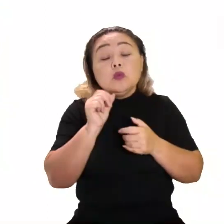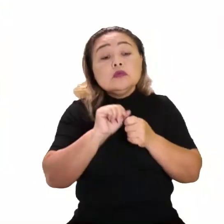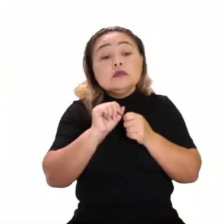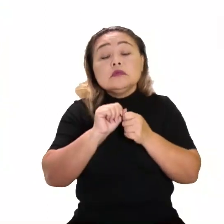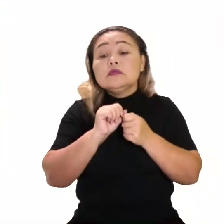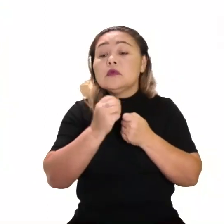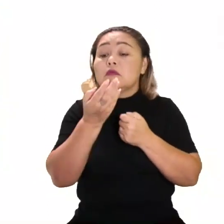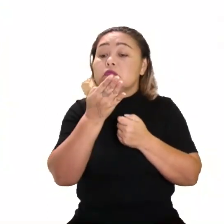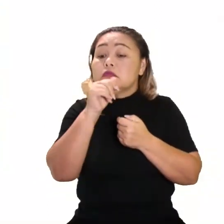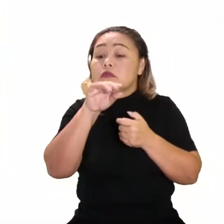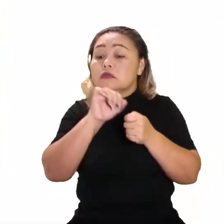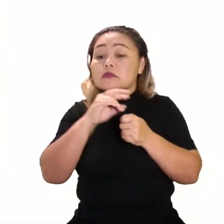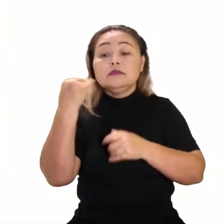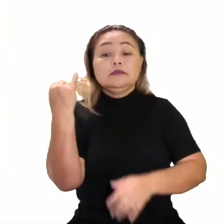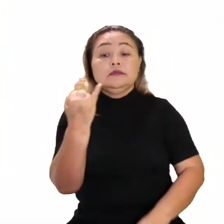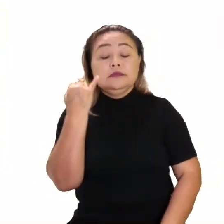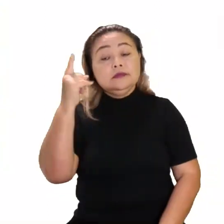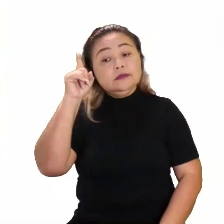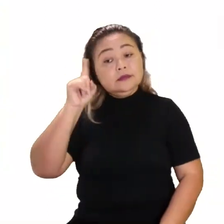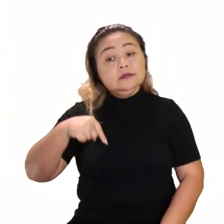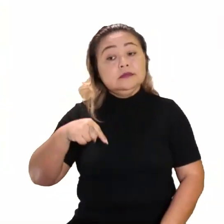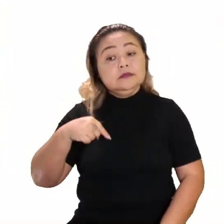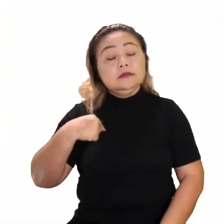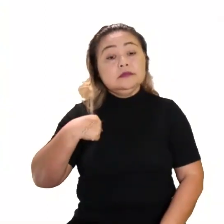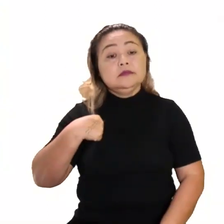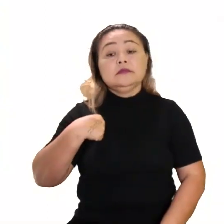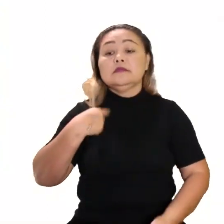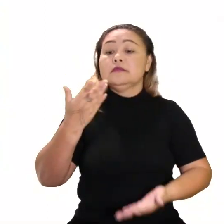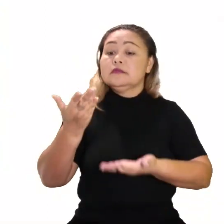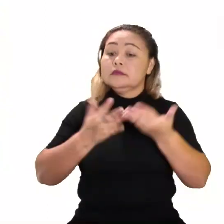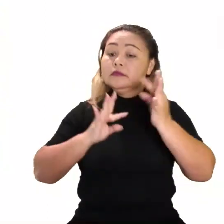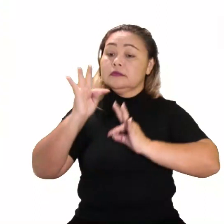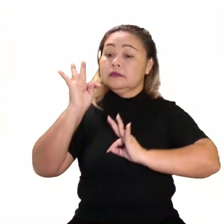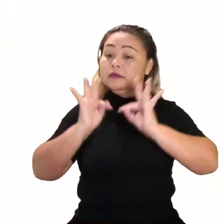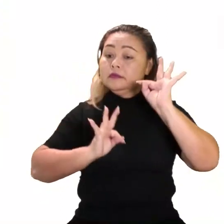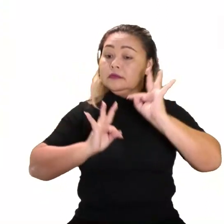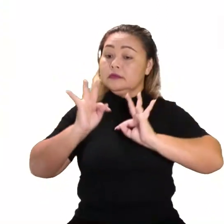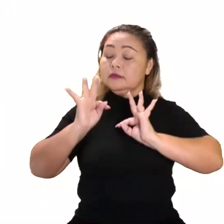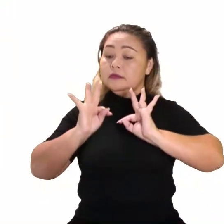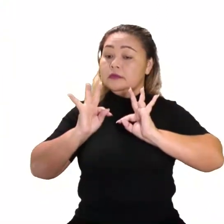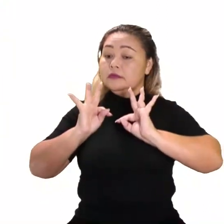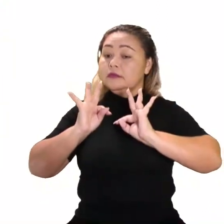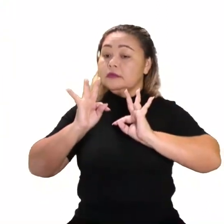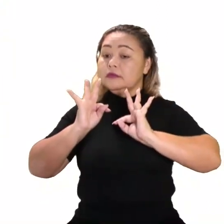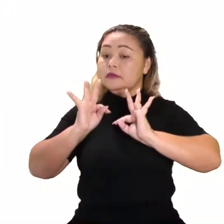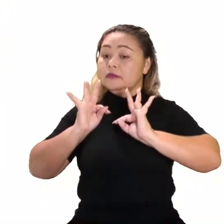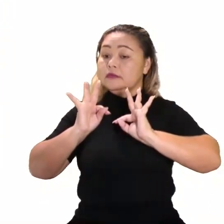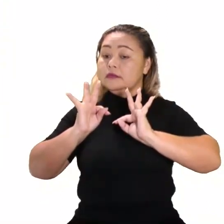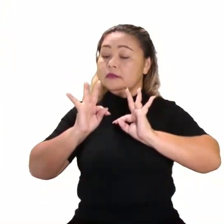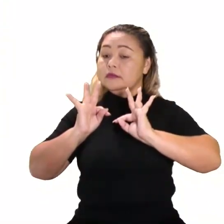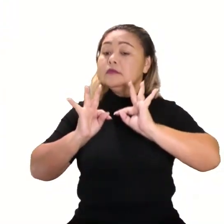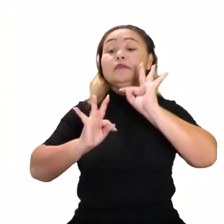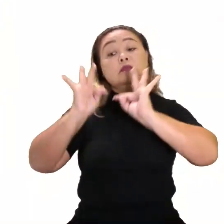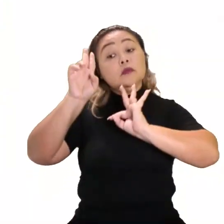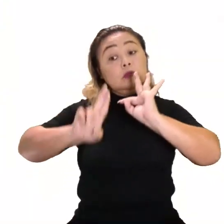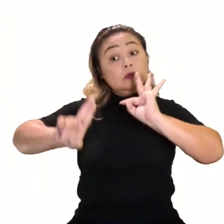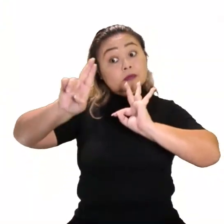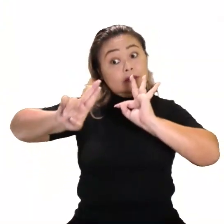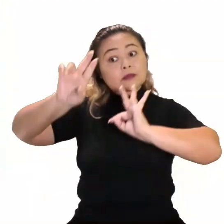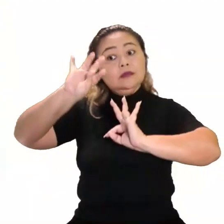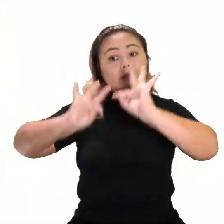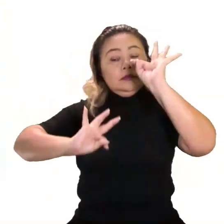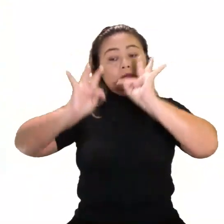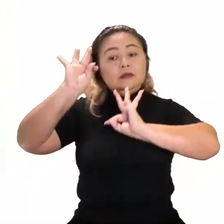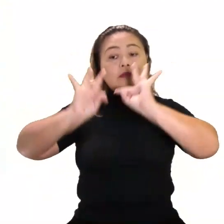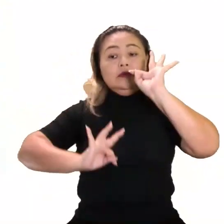um boato importante, que era a educação por meio de mediação por tecnologia.